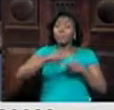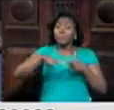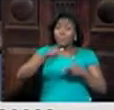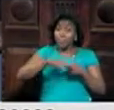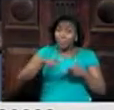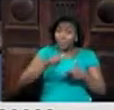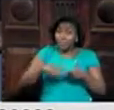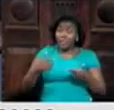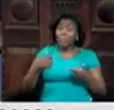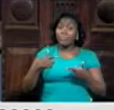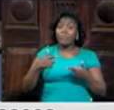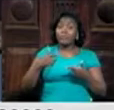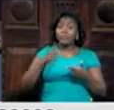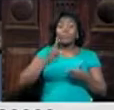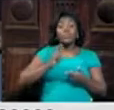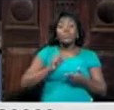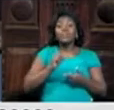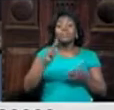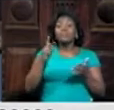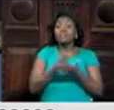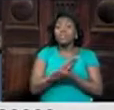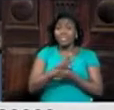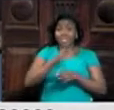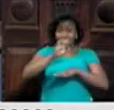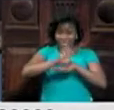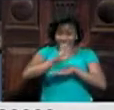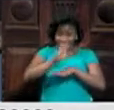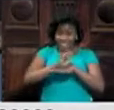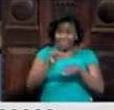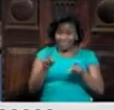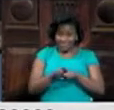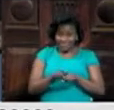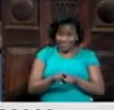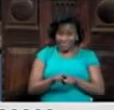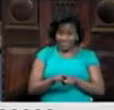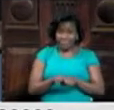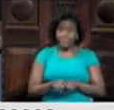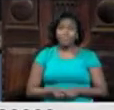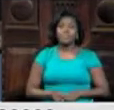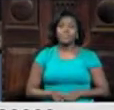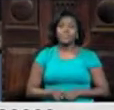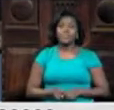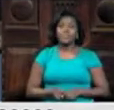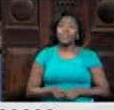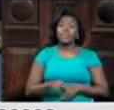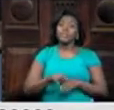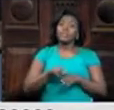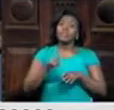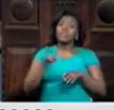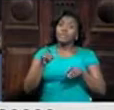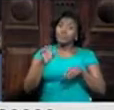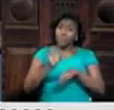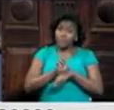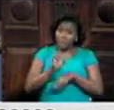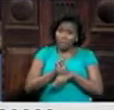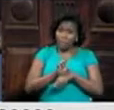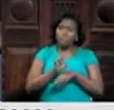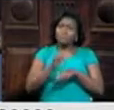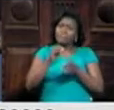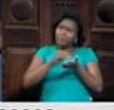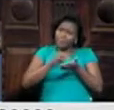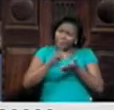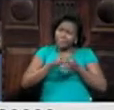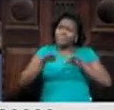produtiva do leite. O que está acontecendo? O Estado do Rio, e aí é claramente a questão do